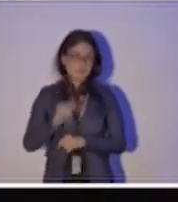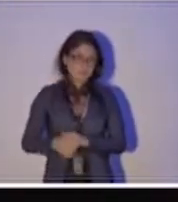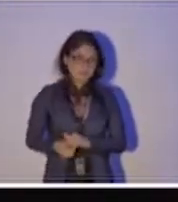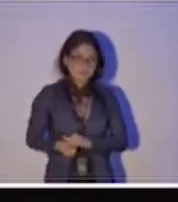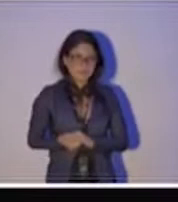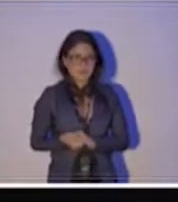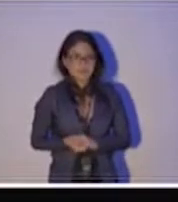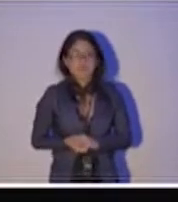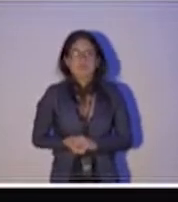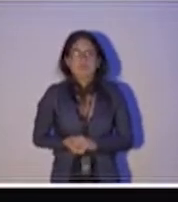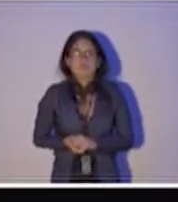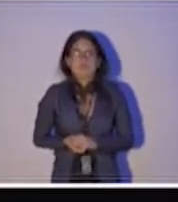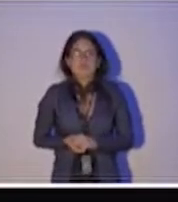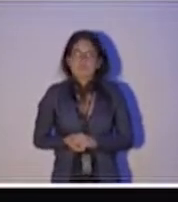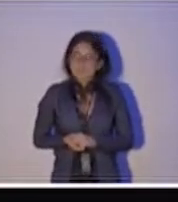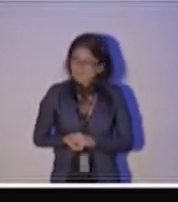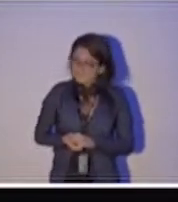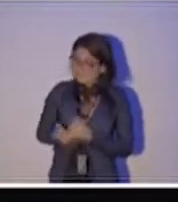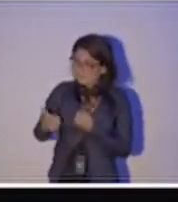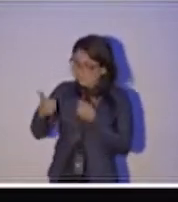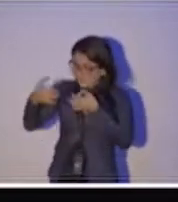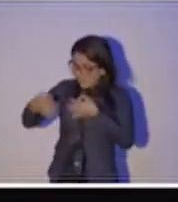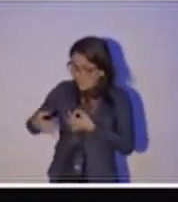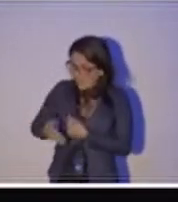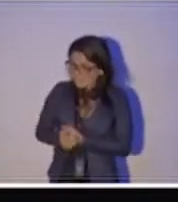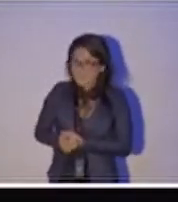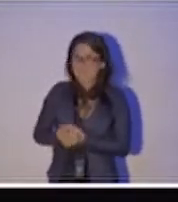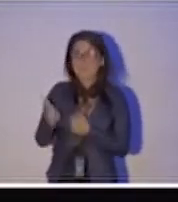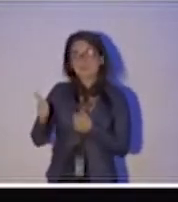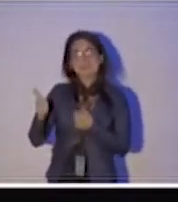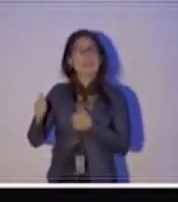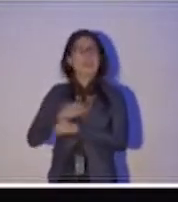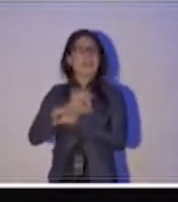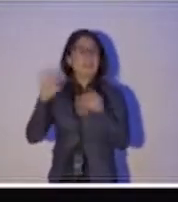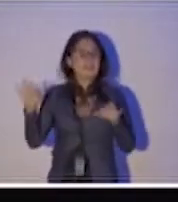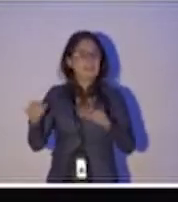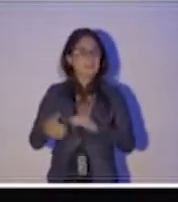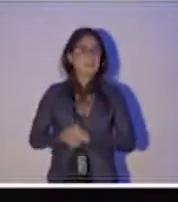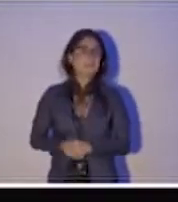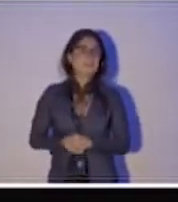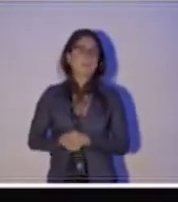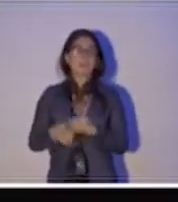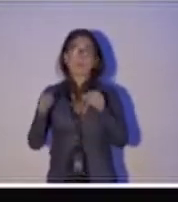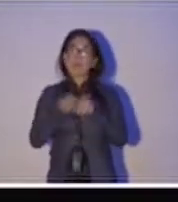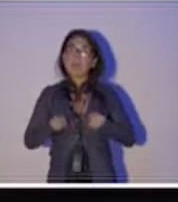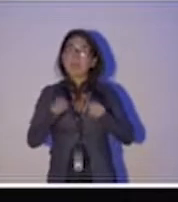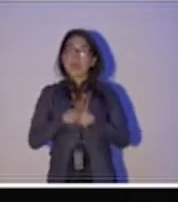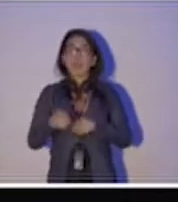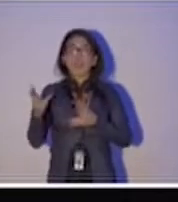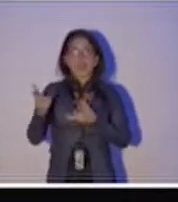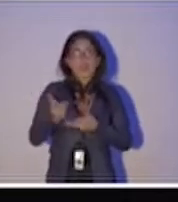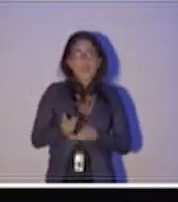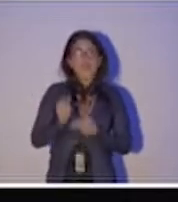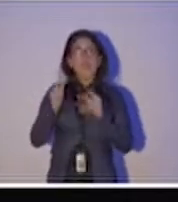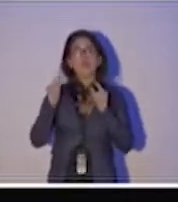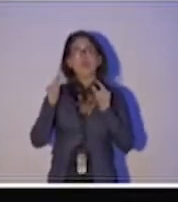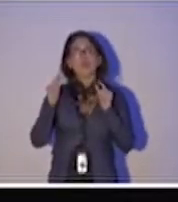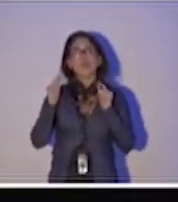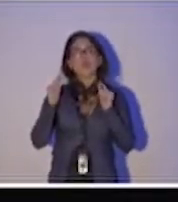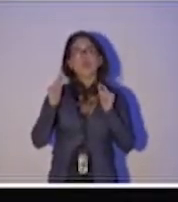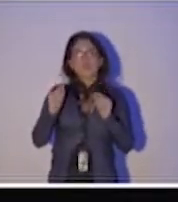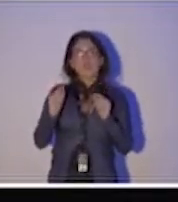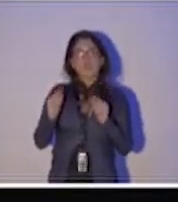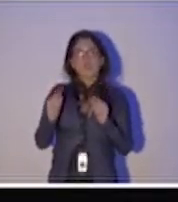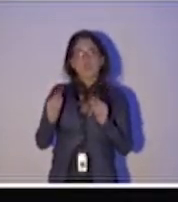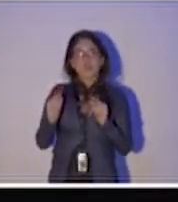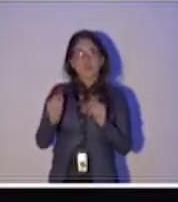Bem-vinda. Suelane, tudo certinho? Beleza. E eu convido também para se juntar a esse time aqui